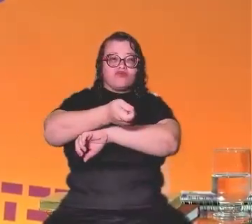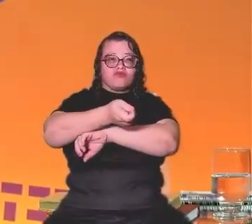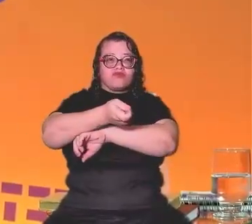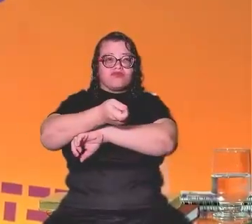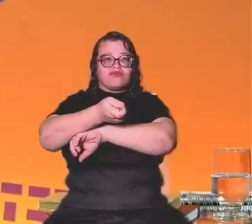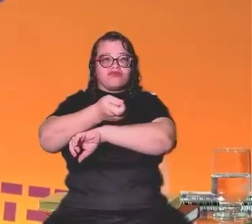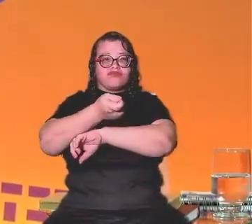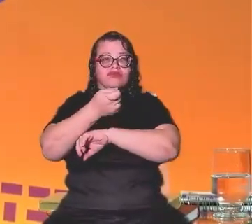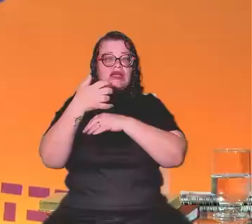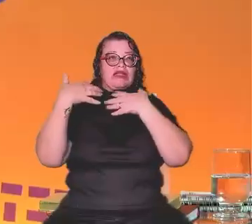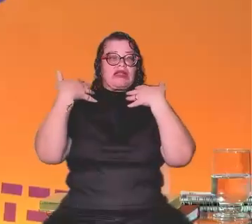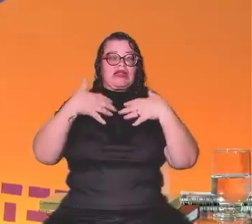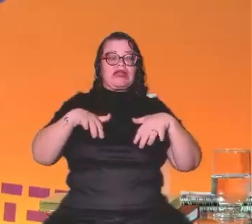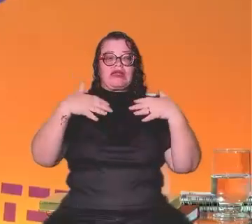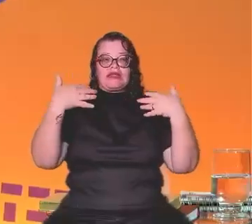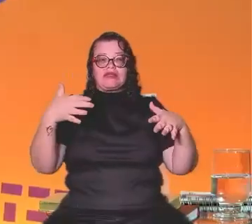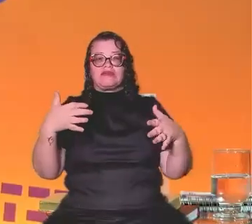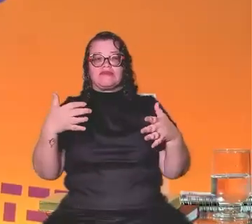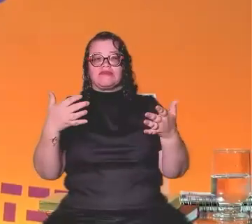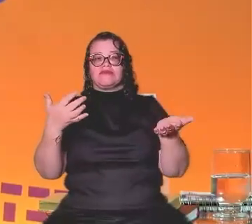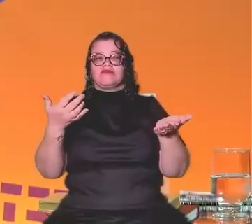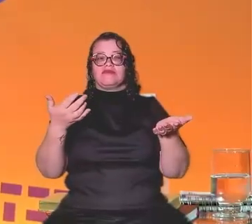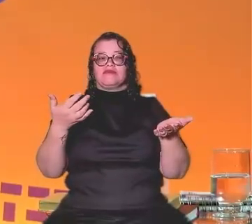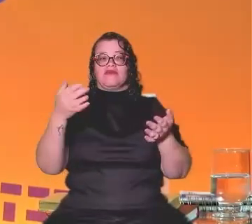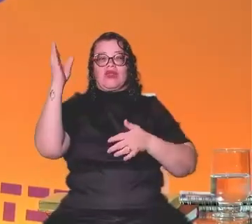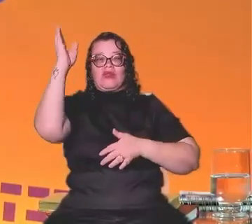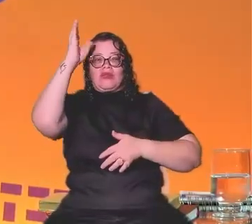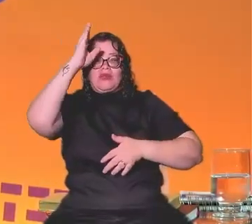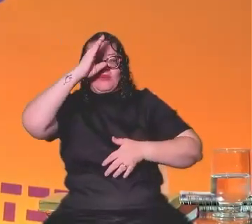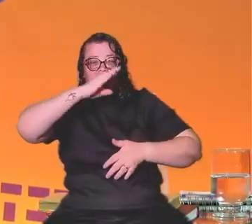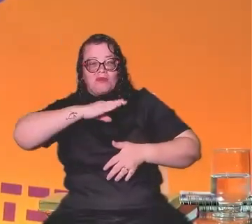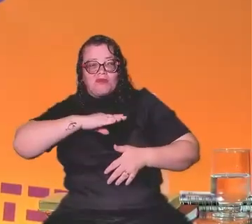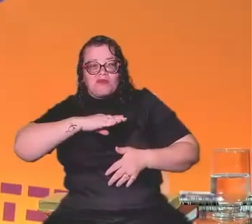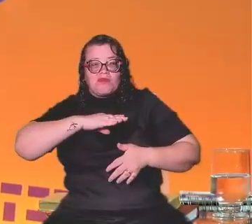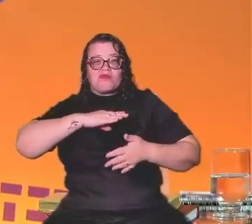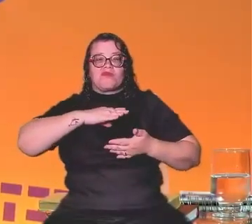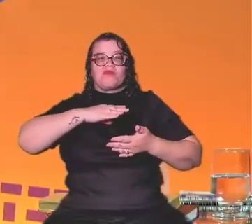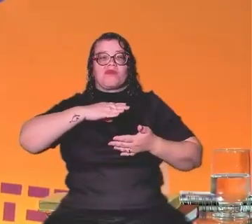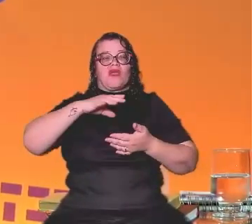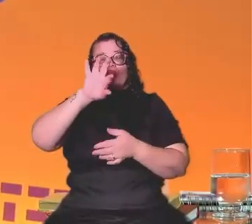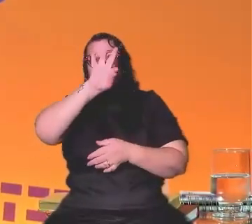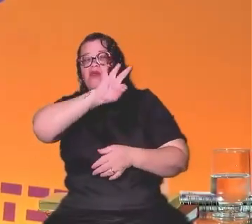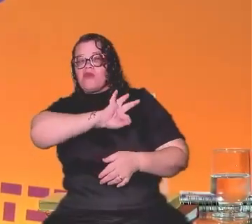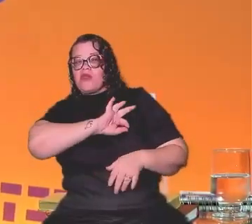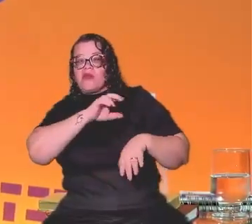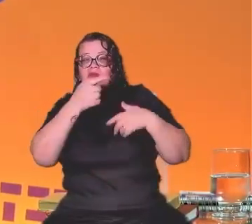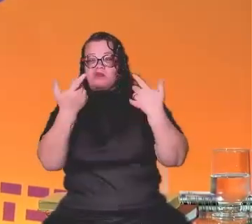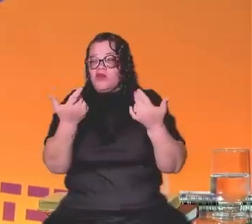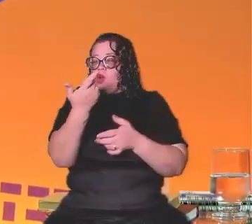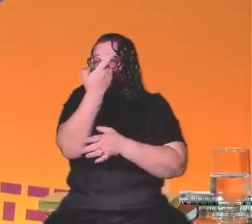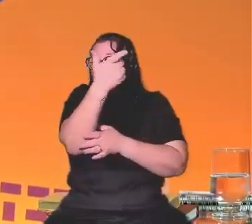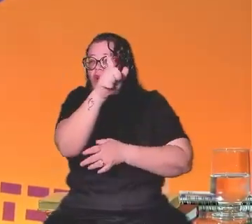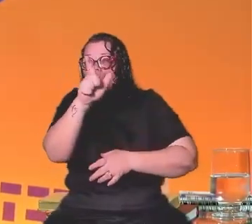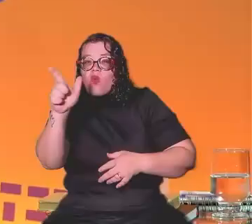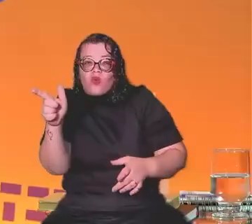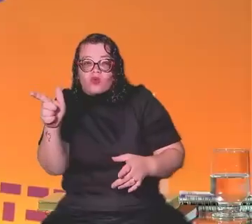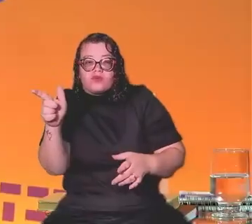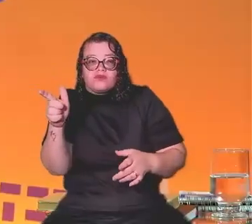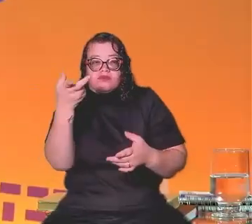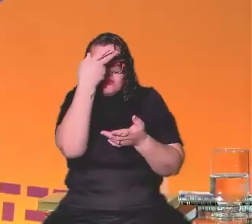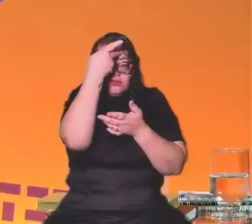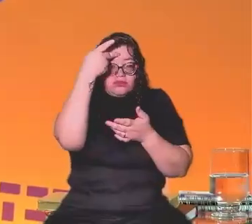macabras. São marginais caçados pela polícia? Ou por outros